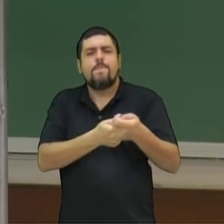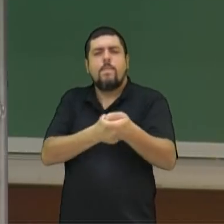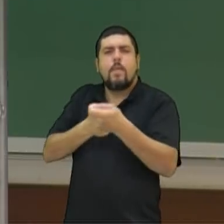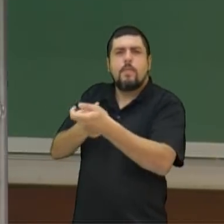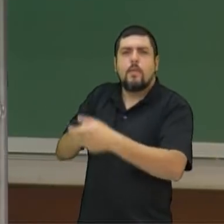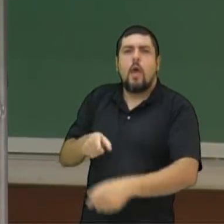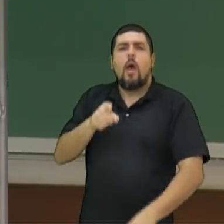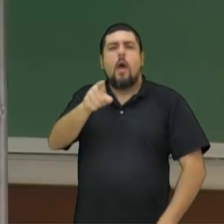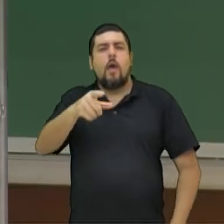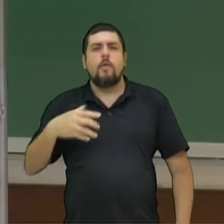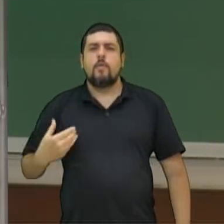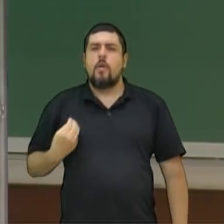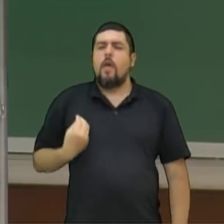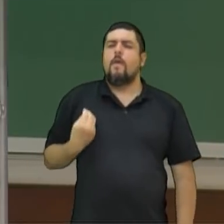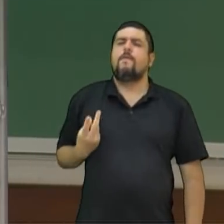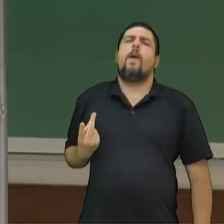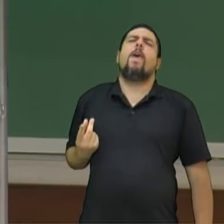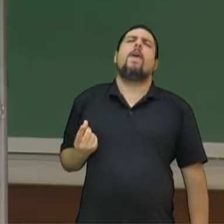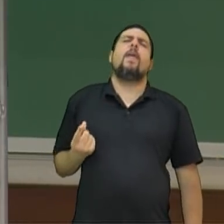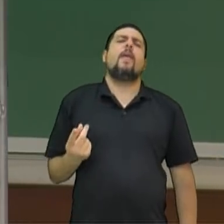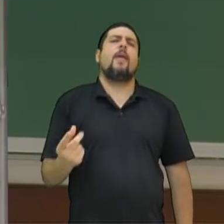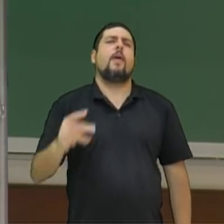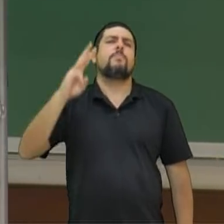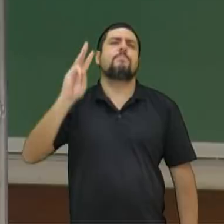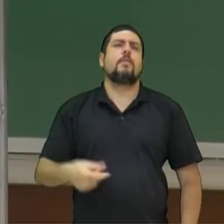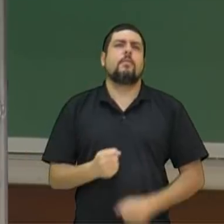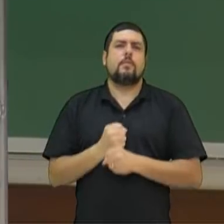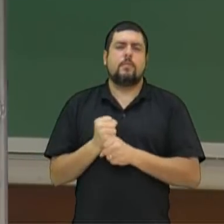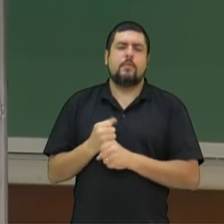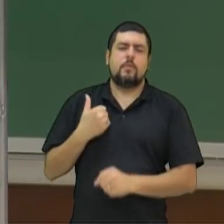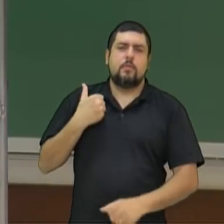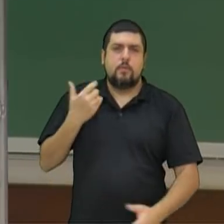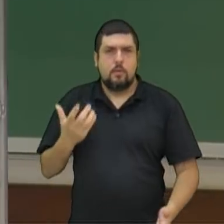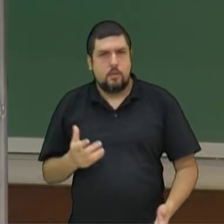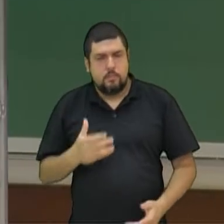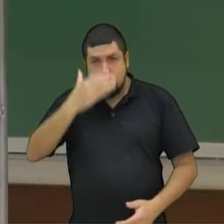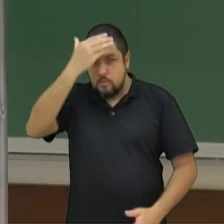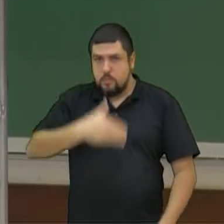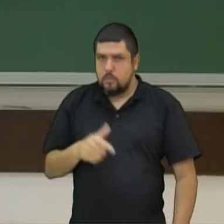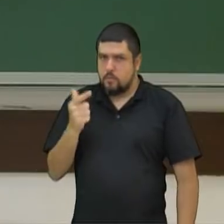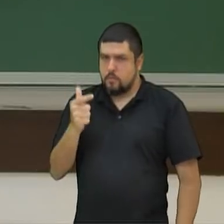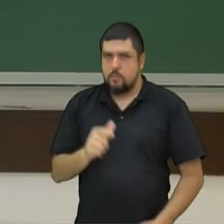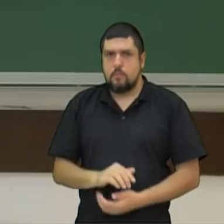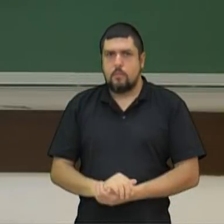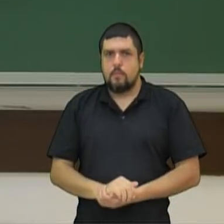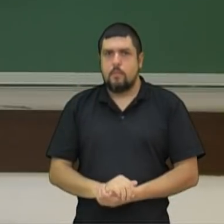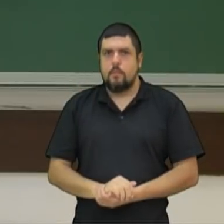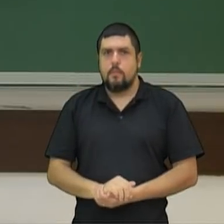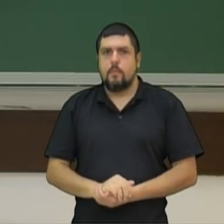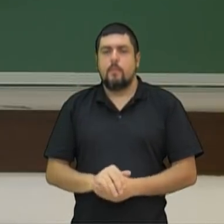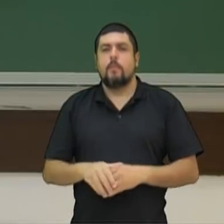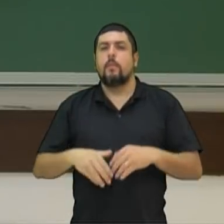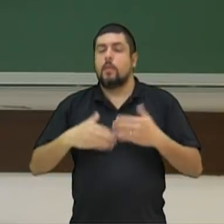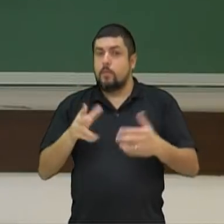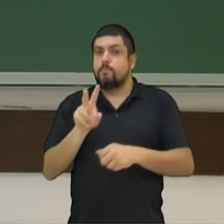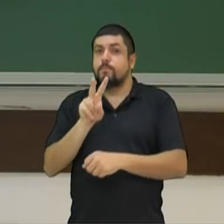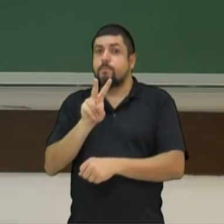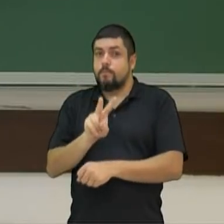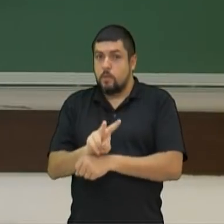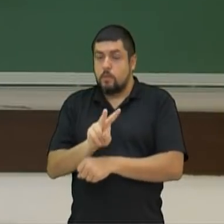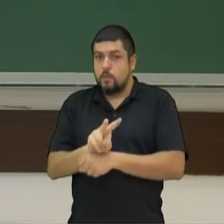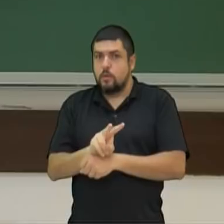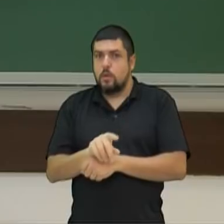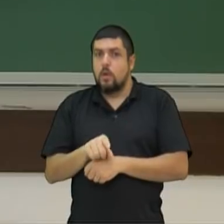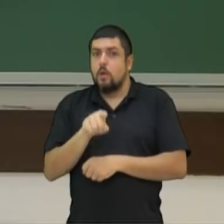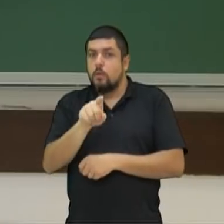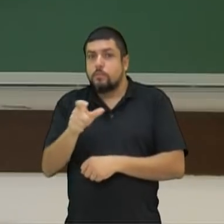viver 3.500 anos. Não tem prova disso. Combinado? Então, cuidado. Você vê